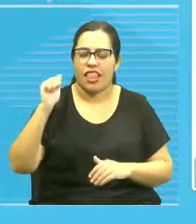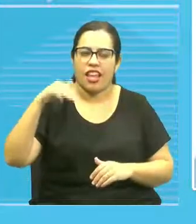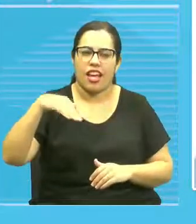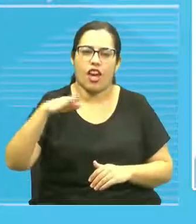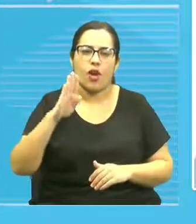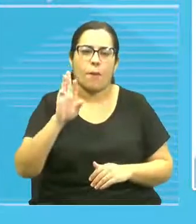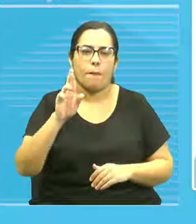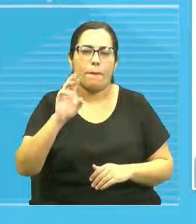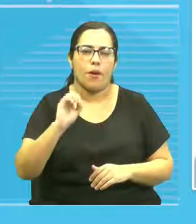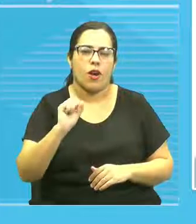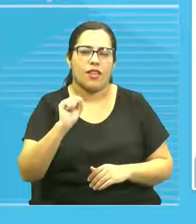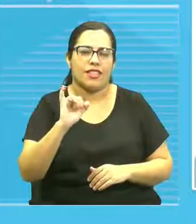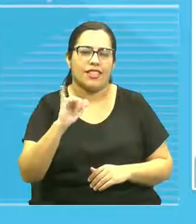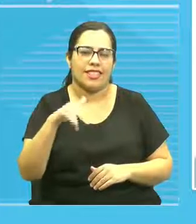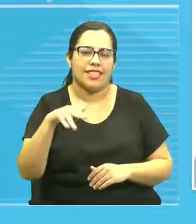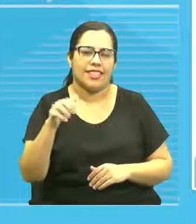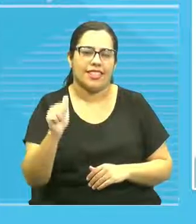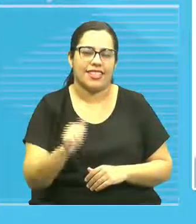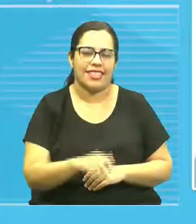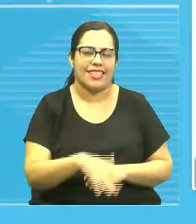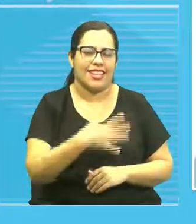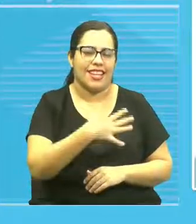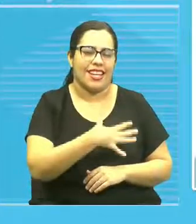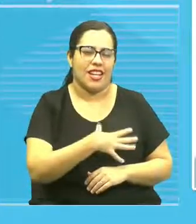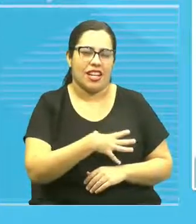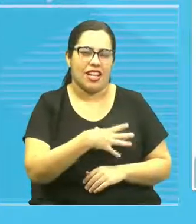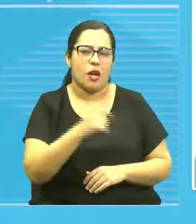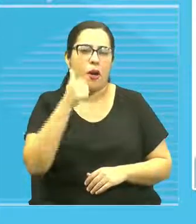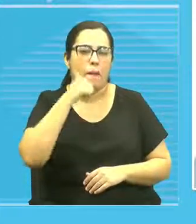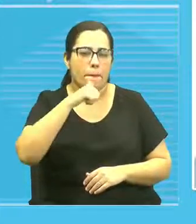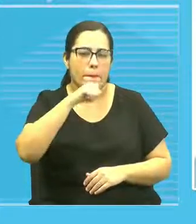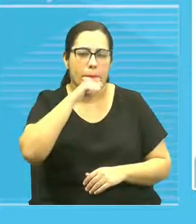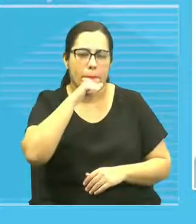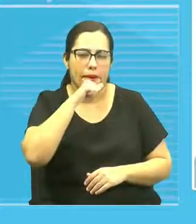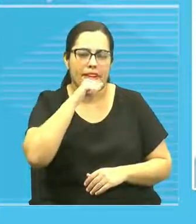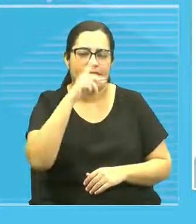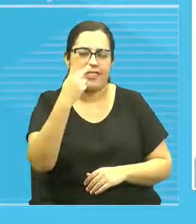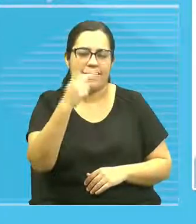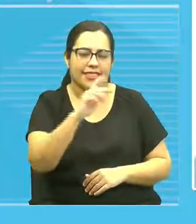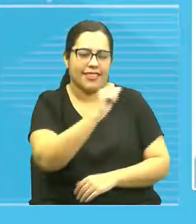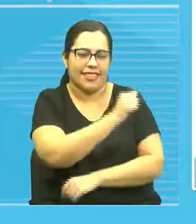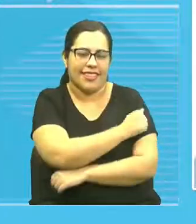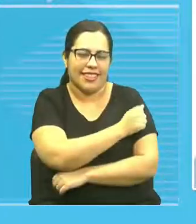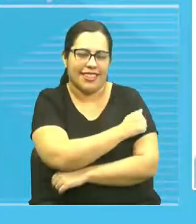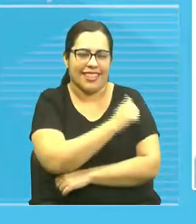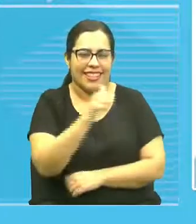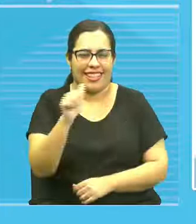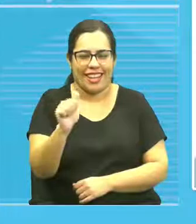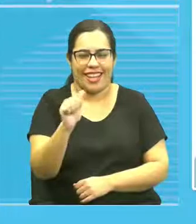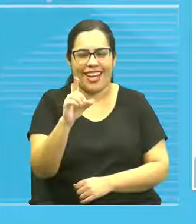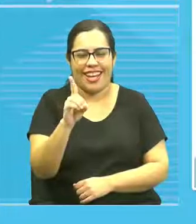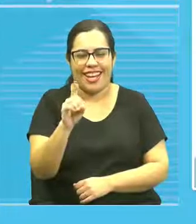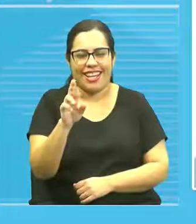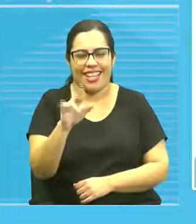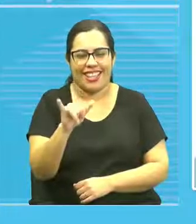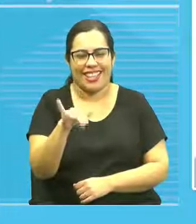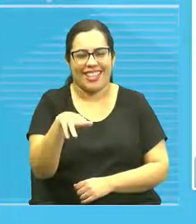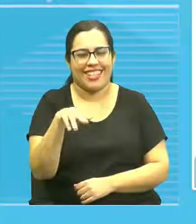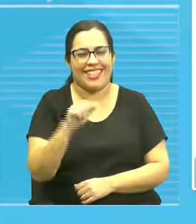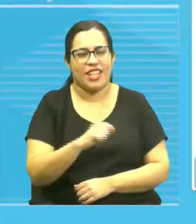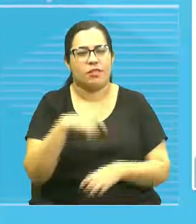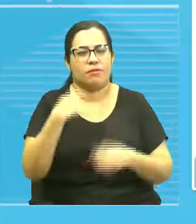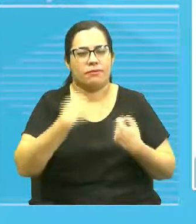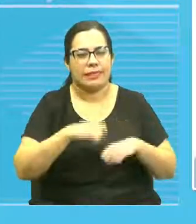dizer. Gente boa. Sofia, mas se não for eu gritando e puxando as orelhas